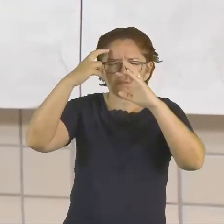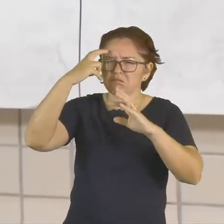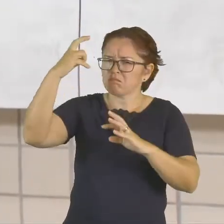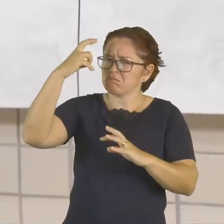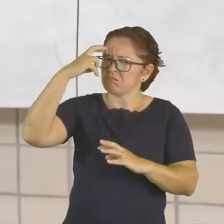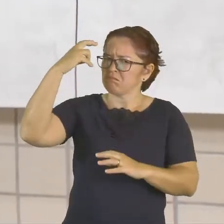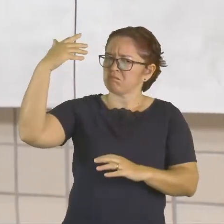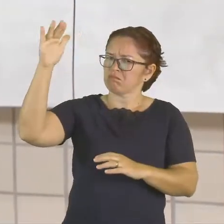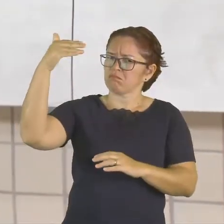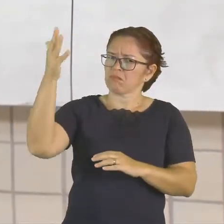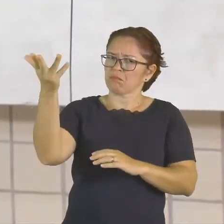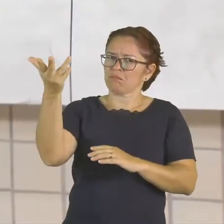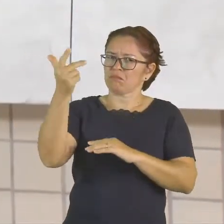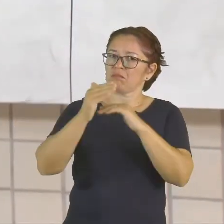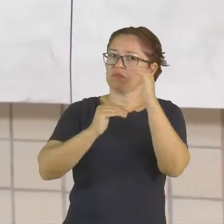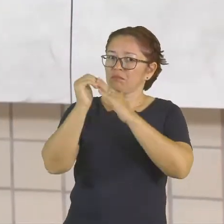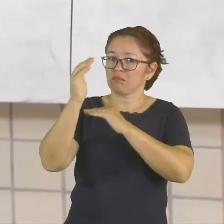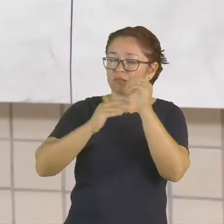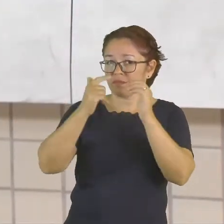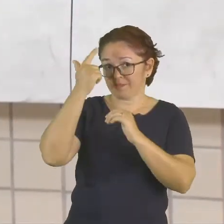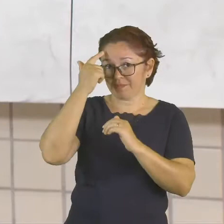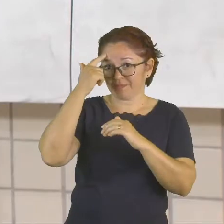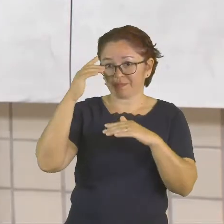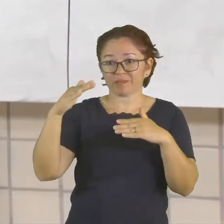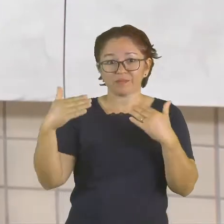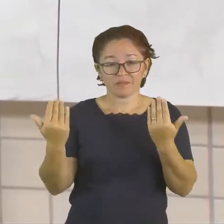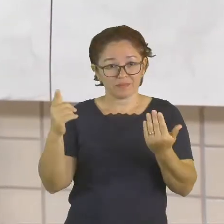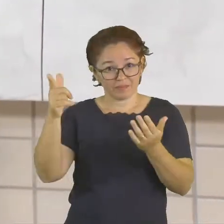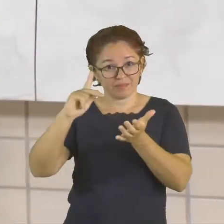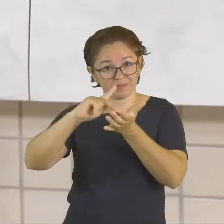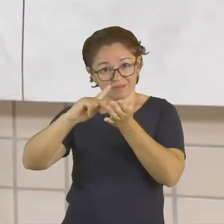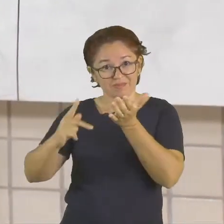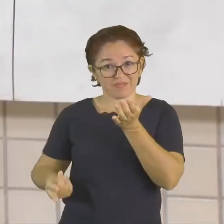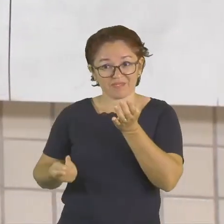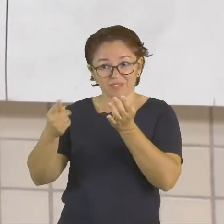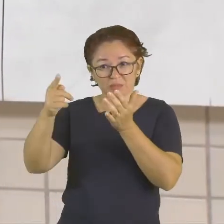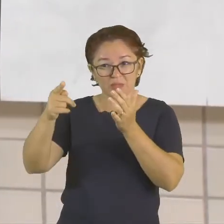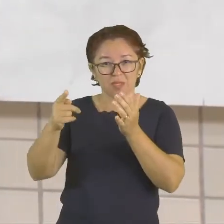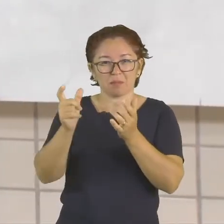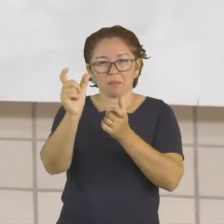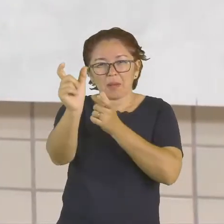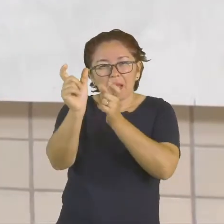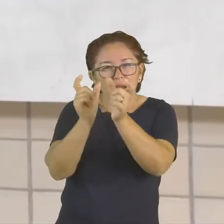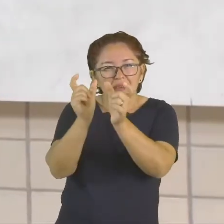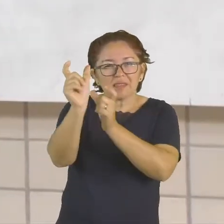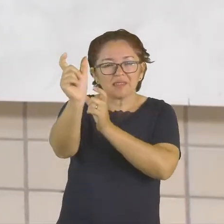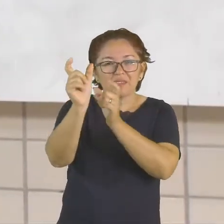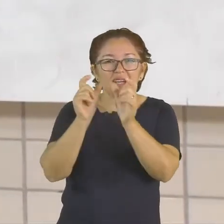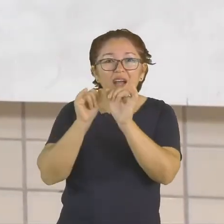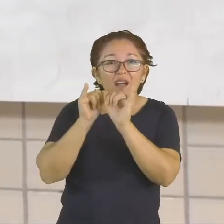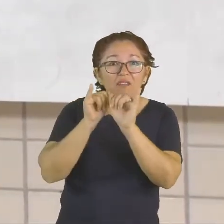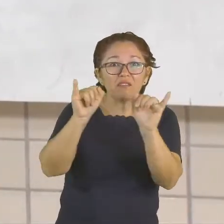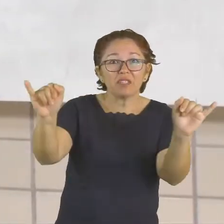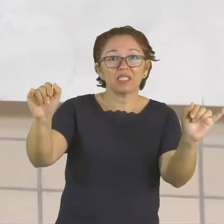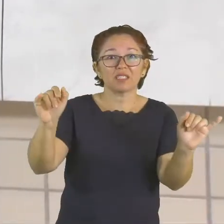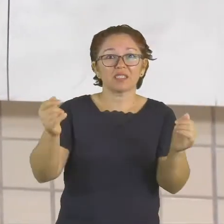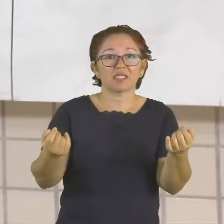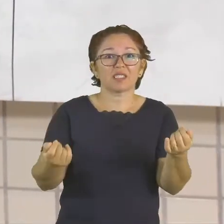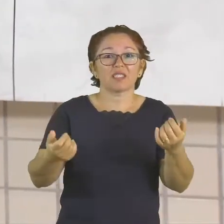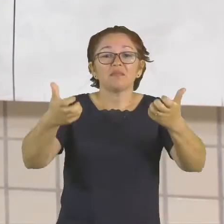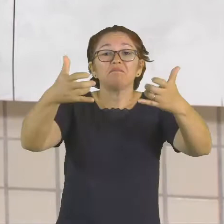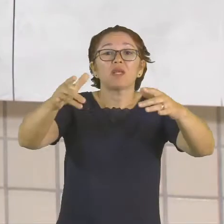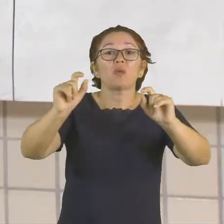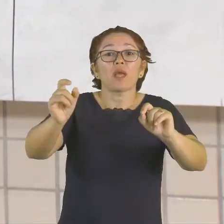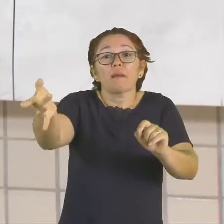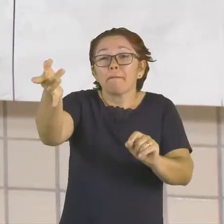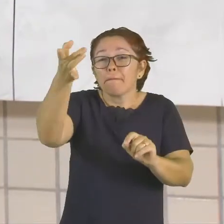quis passar com esse cyberpoema. A mente do ser humano, ela é extrema, ela é